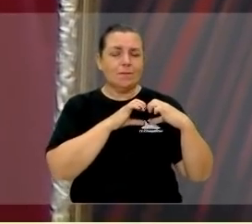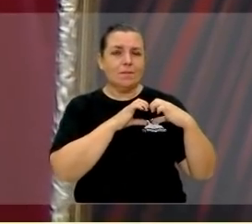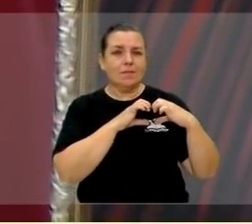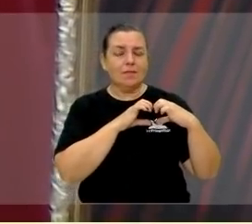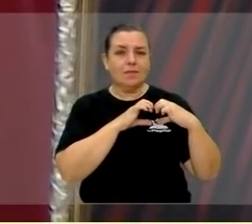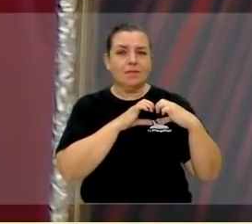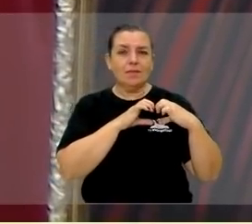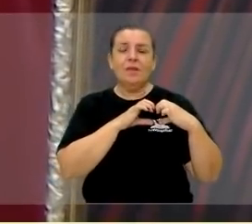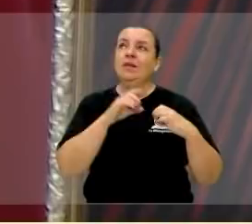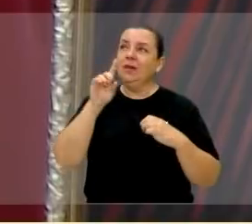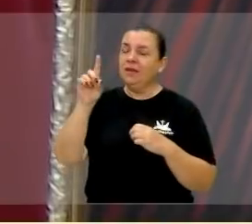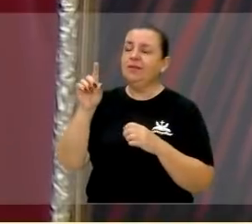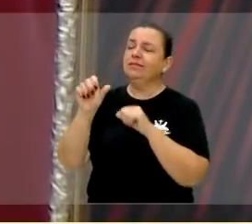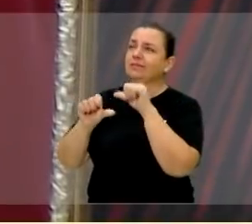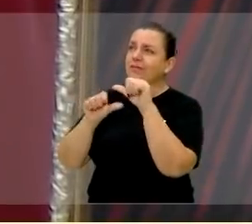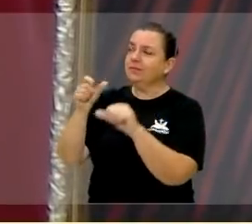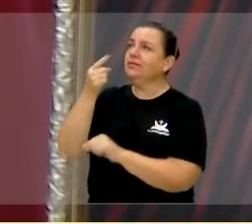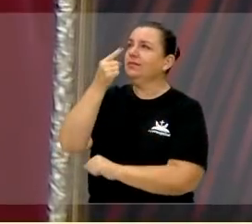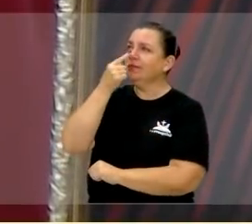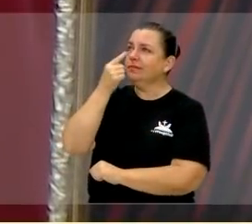Ele se torna íntimo,